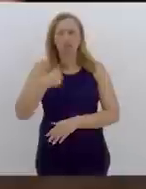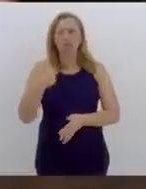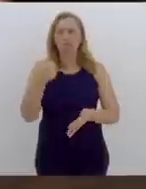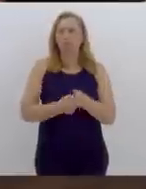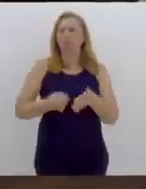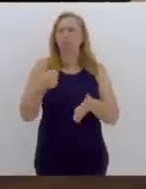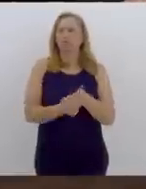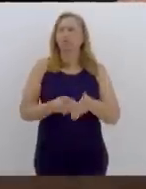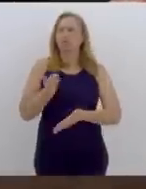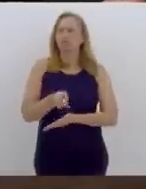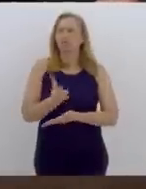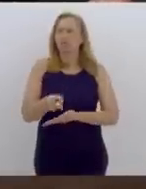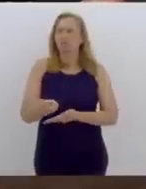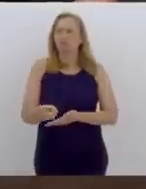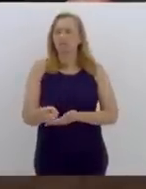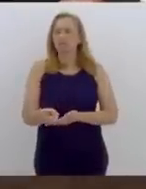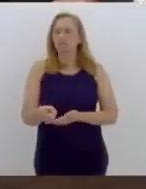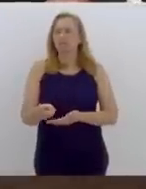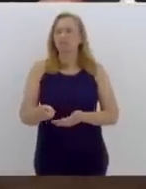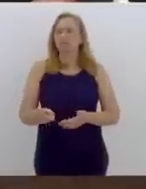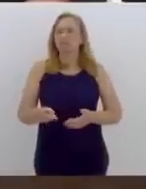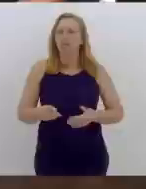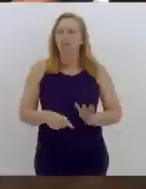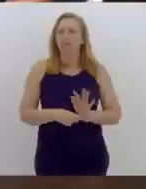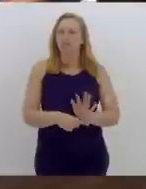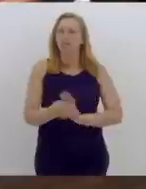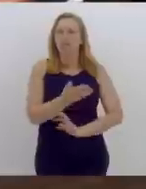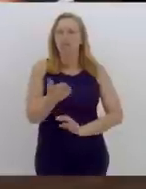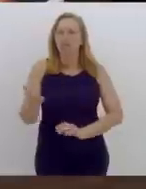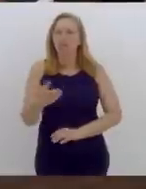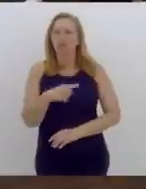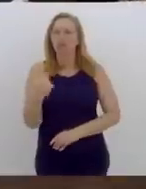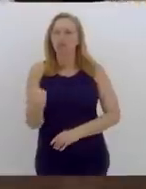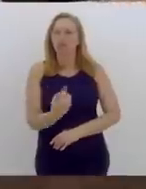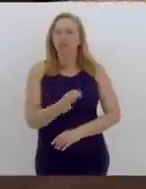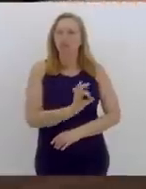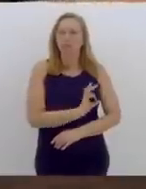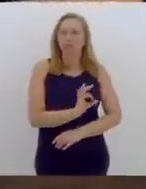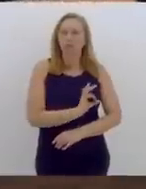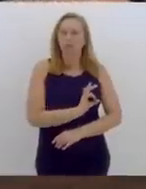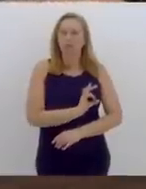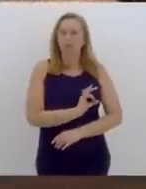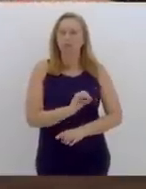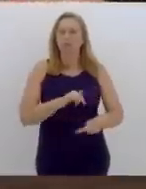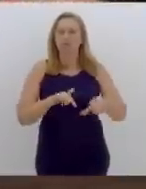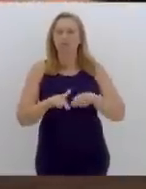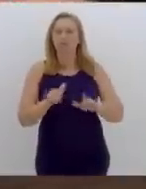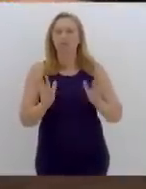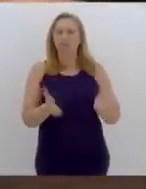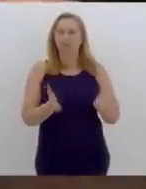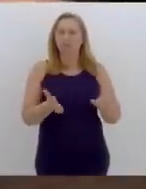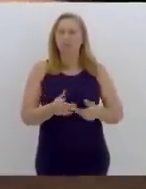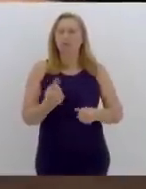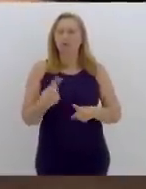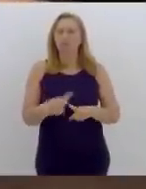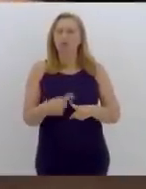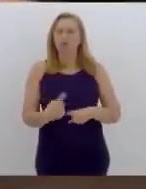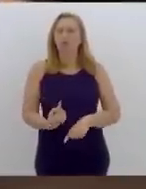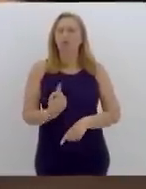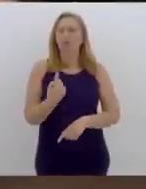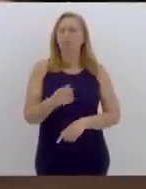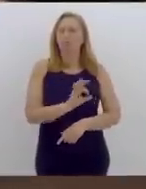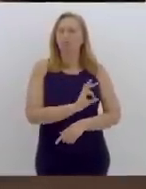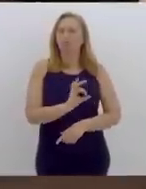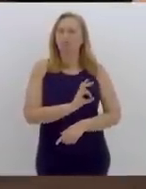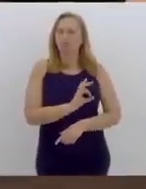sempre em prol de vocês e de todos os nossos policiais que estão na ativa hoje porque botão policial na rua é